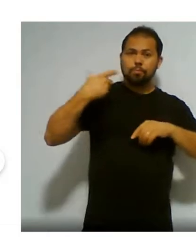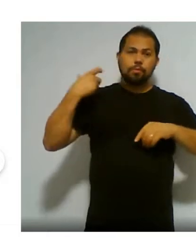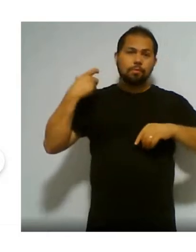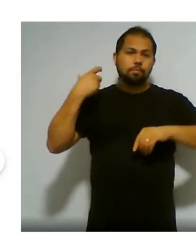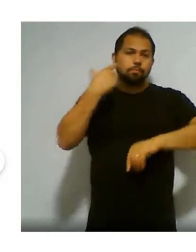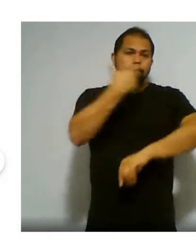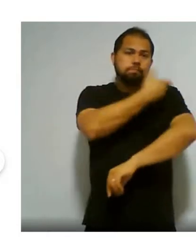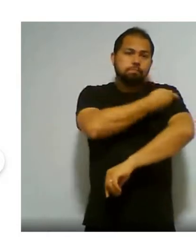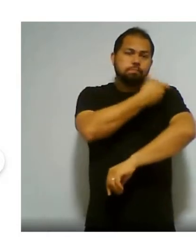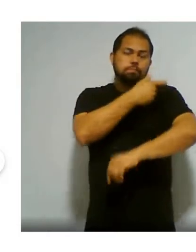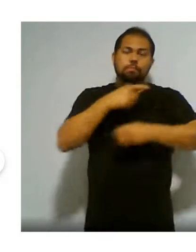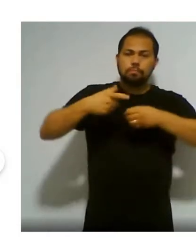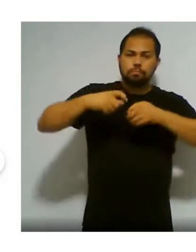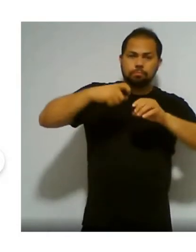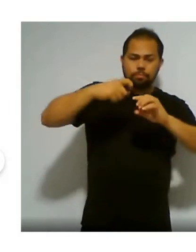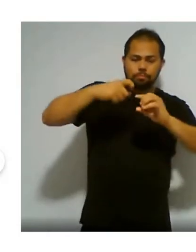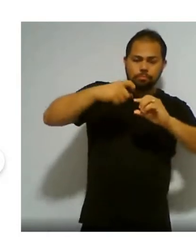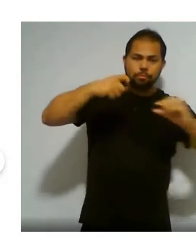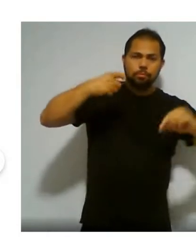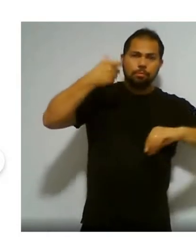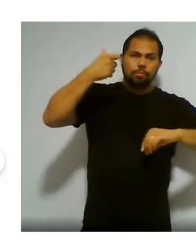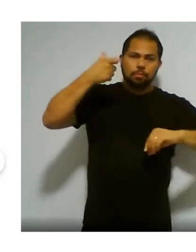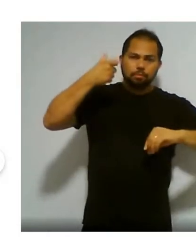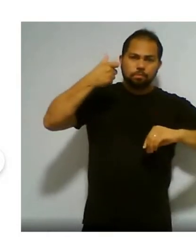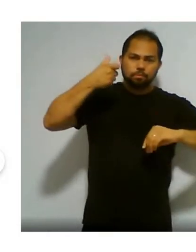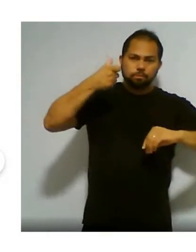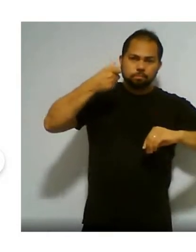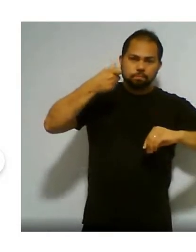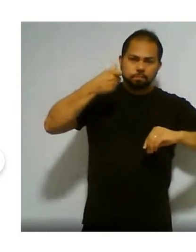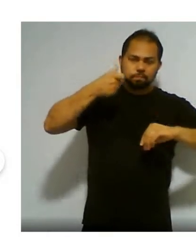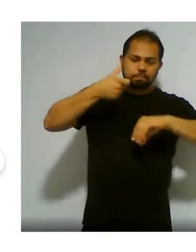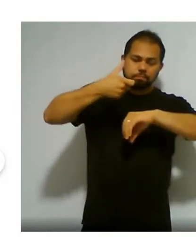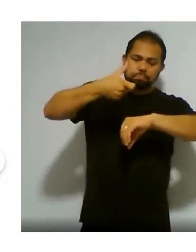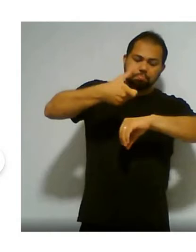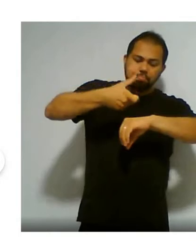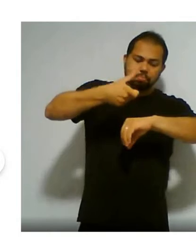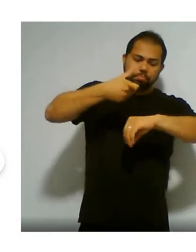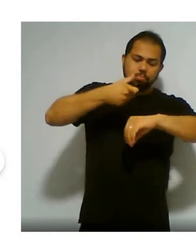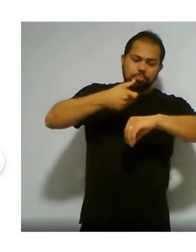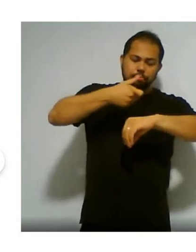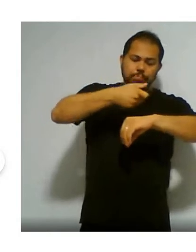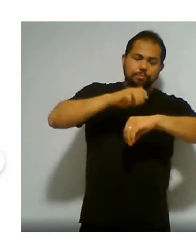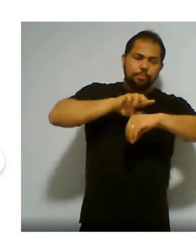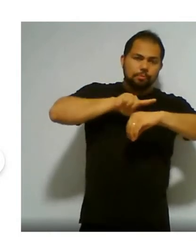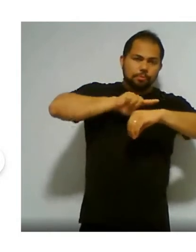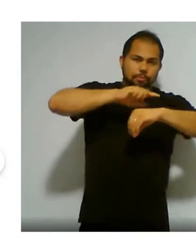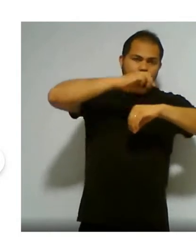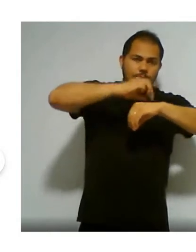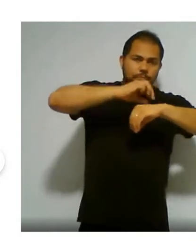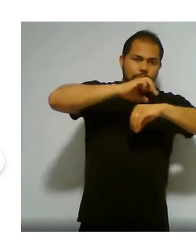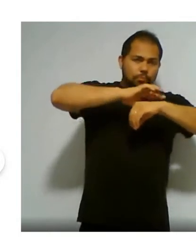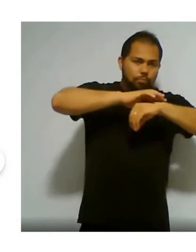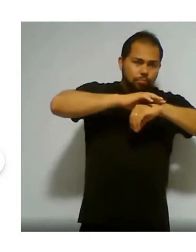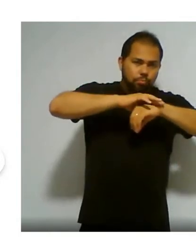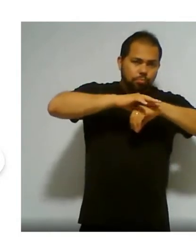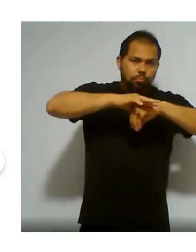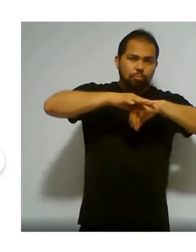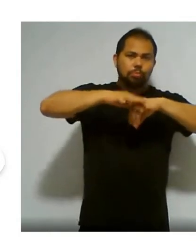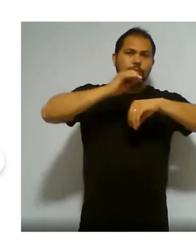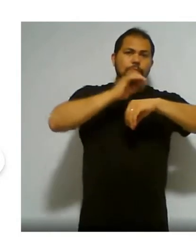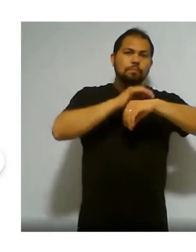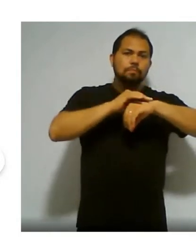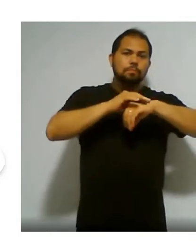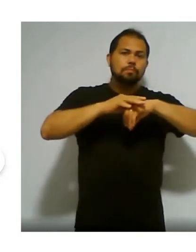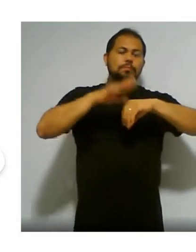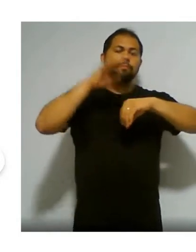de proteção e basicamente pressionar no local que você quer colocar, né, os pontinhos lá de pasta térmica em cima do processador, ou